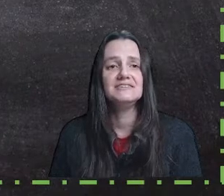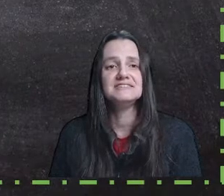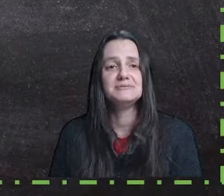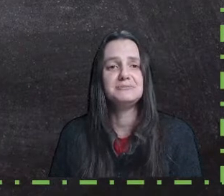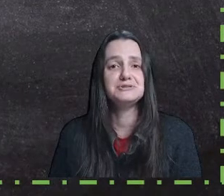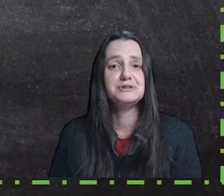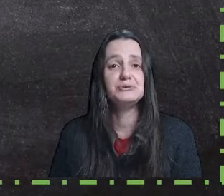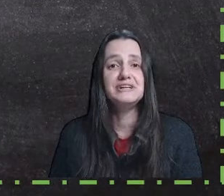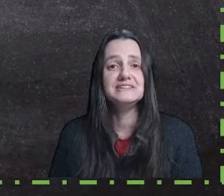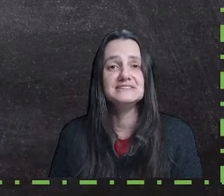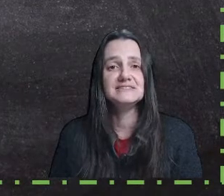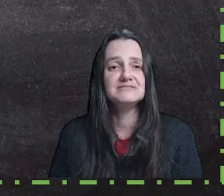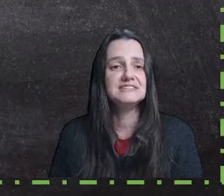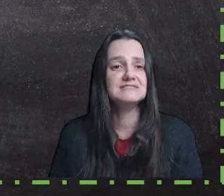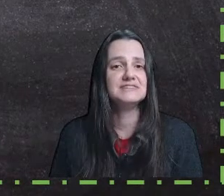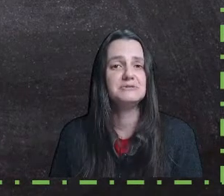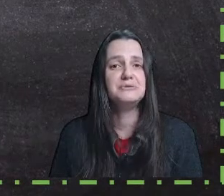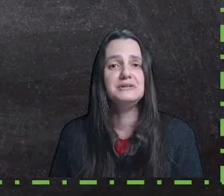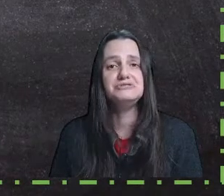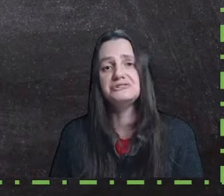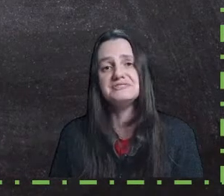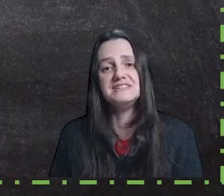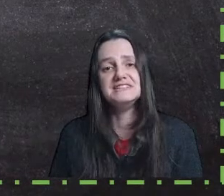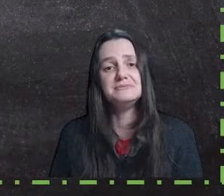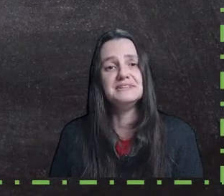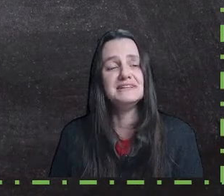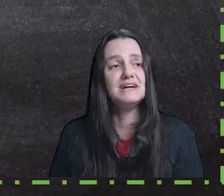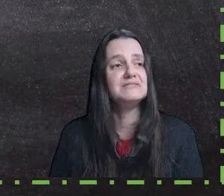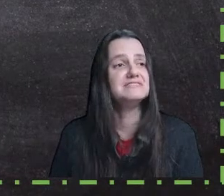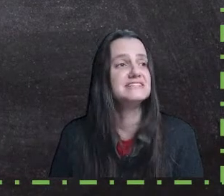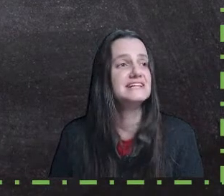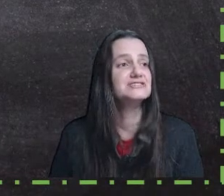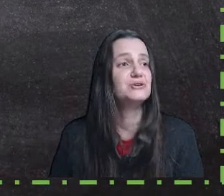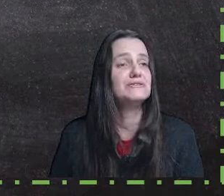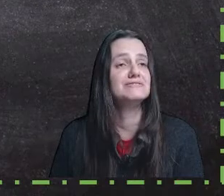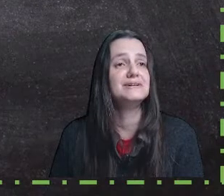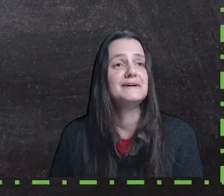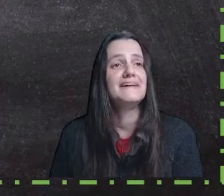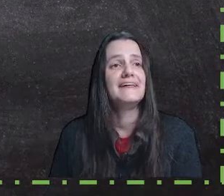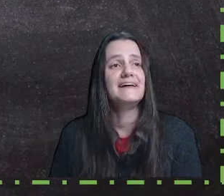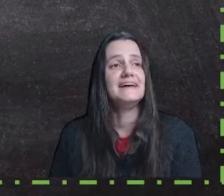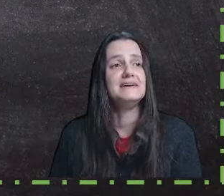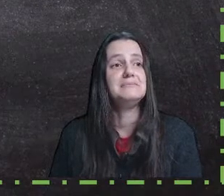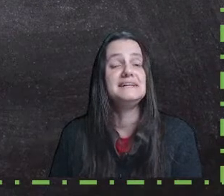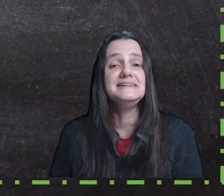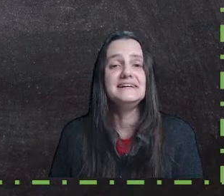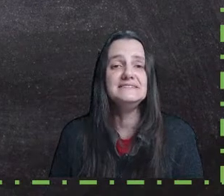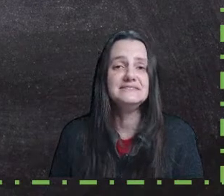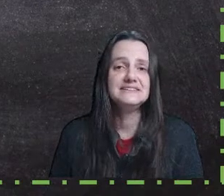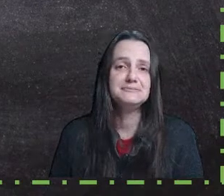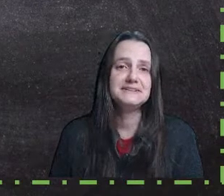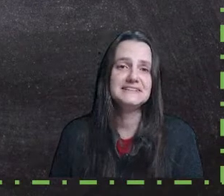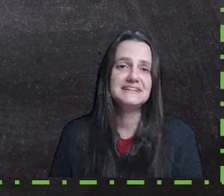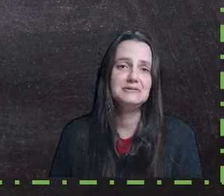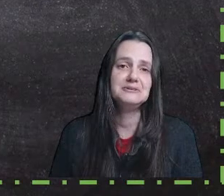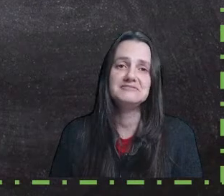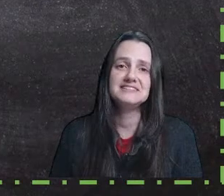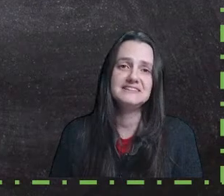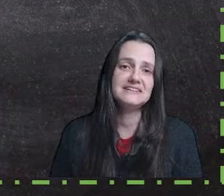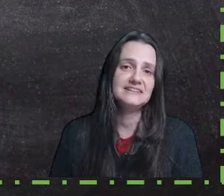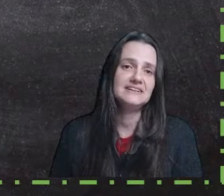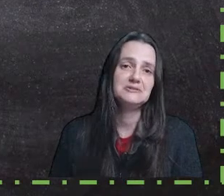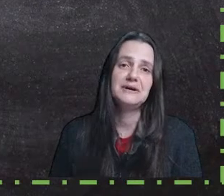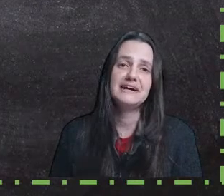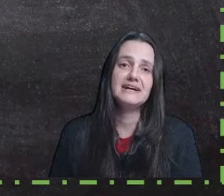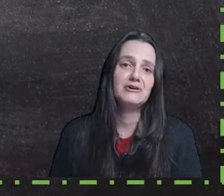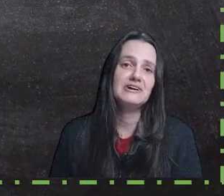lindo, você é uma pessoa egoísta, você não tem o mínimo de consciência ambiental e você resolve prender esse passarinho para